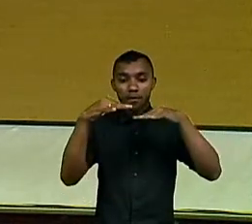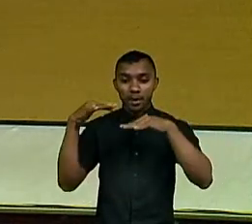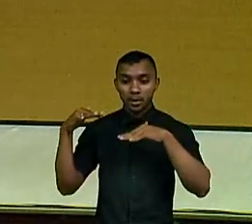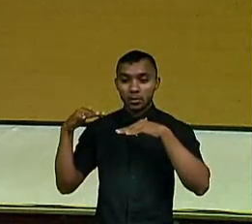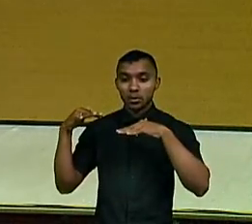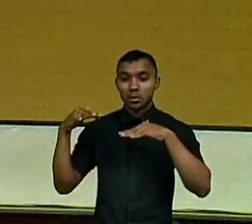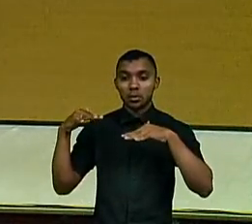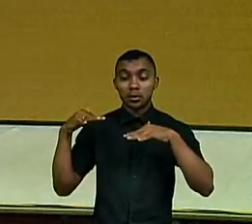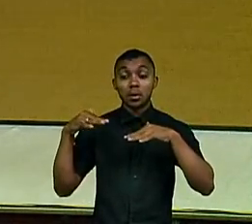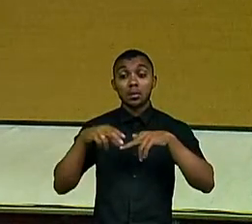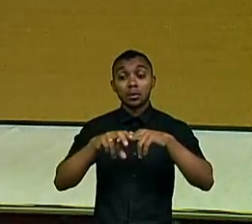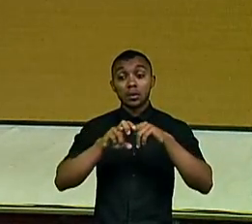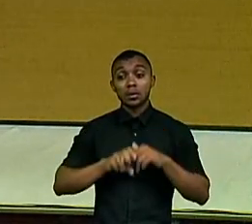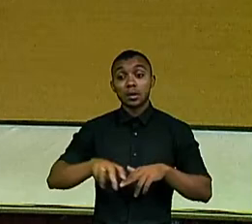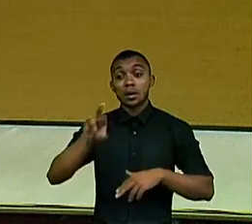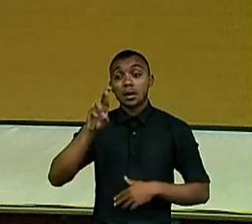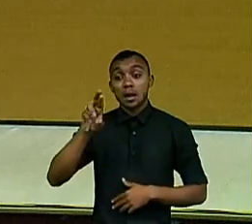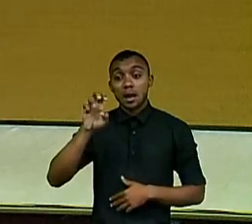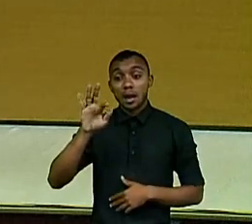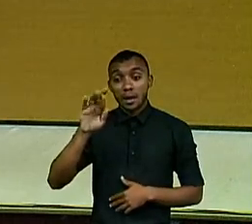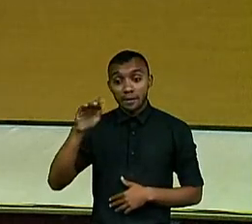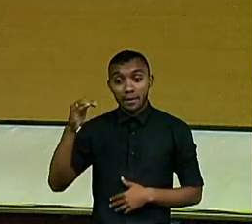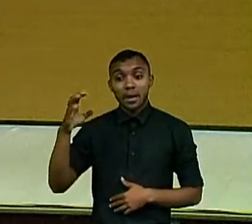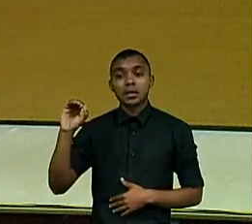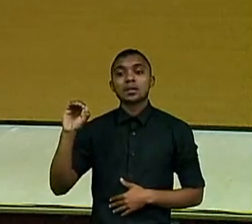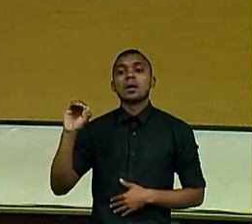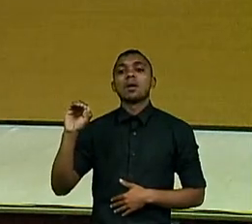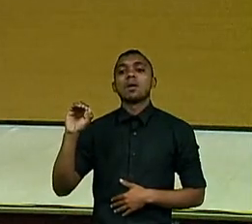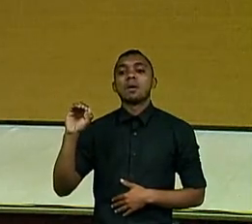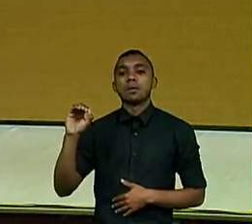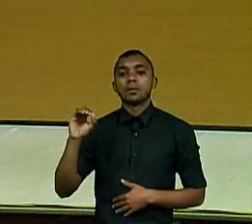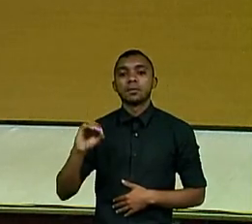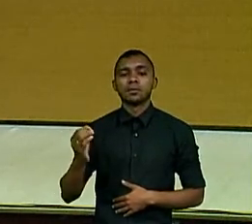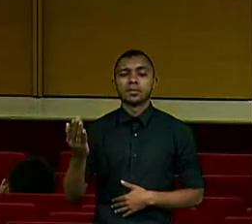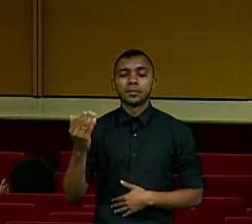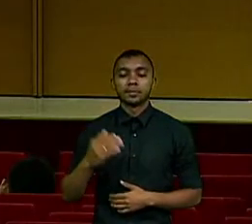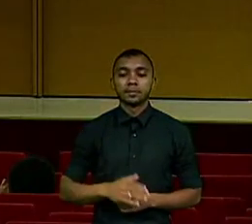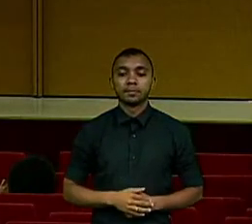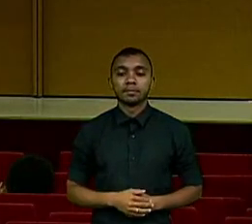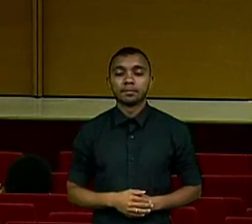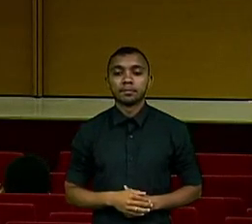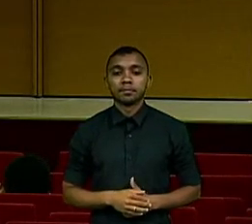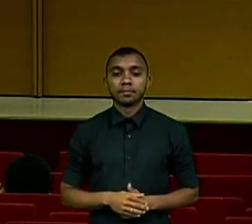uma refração ela tem essa perspectiva Fala macho